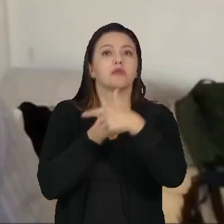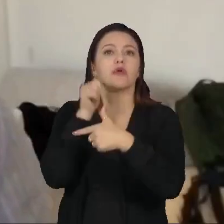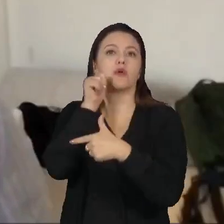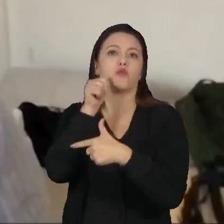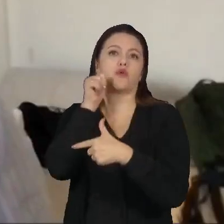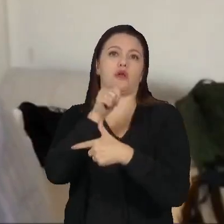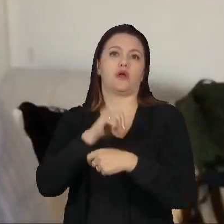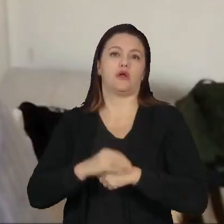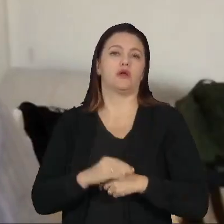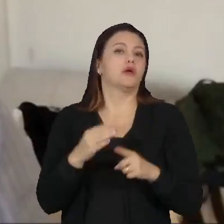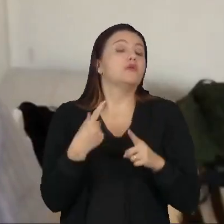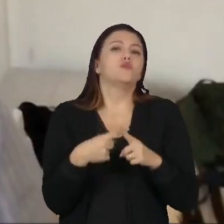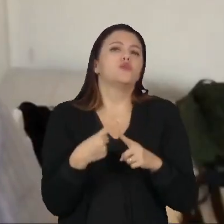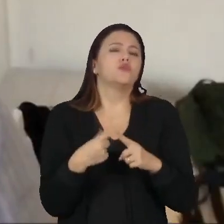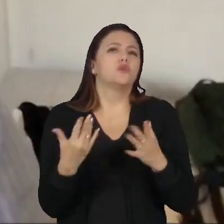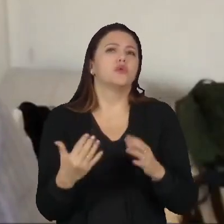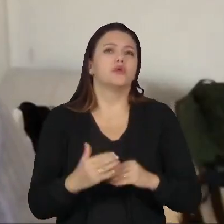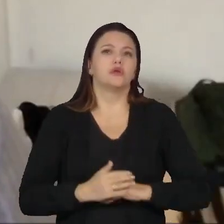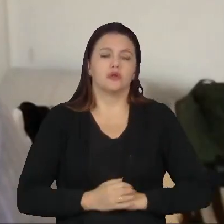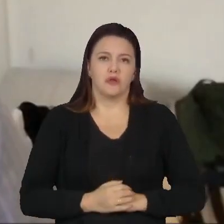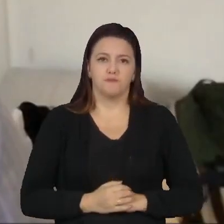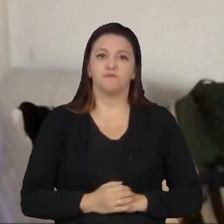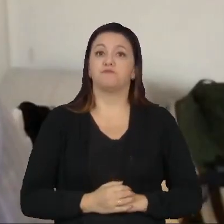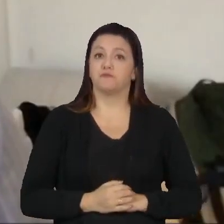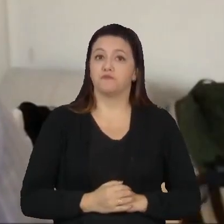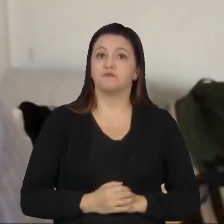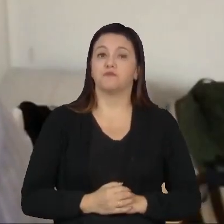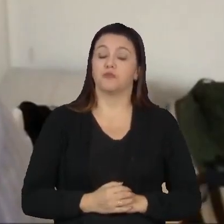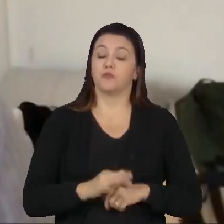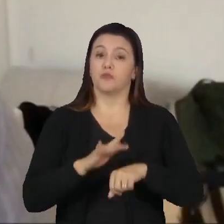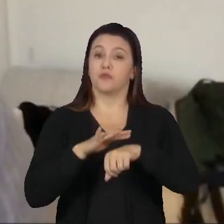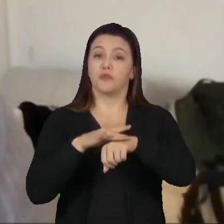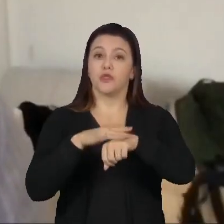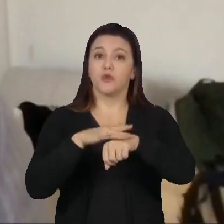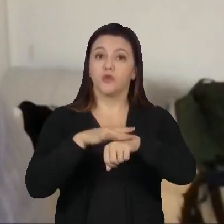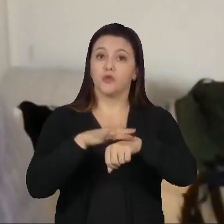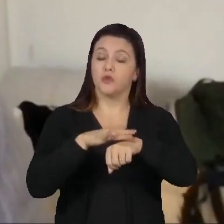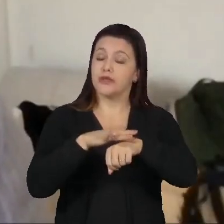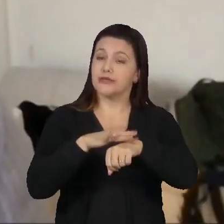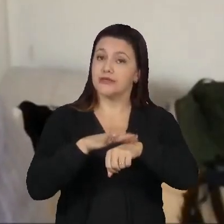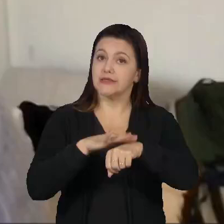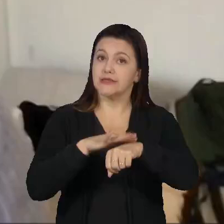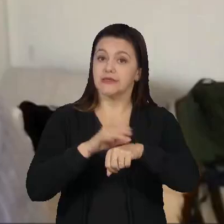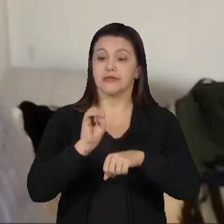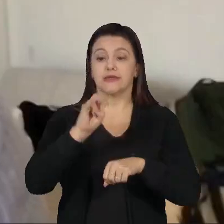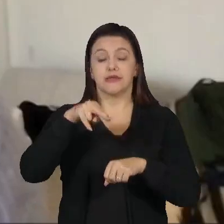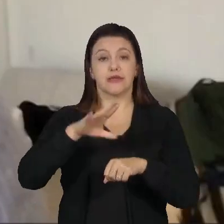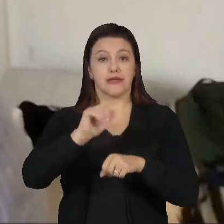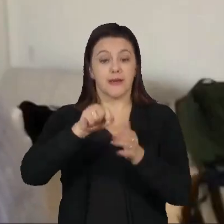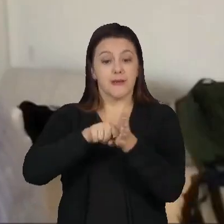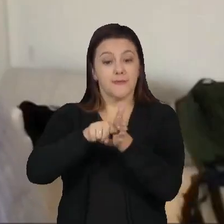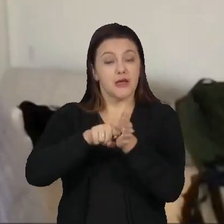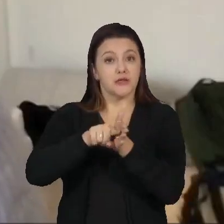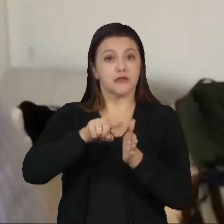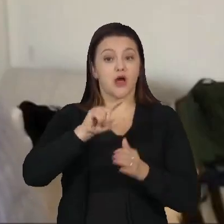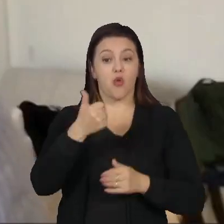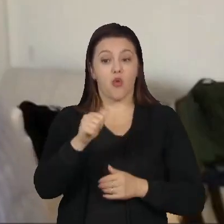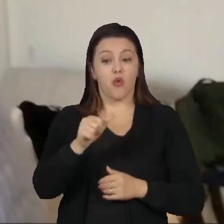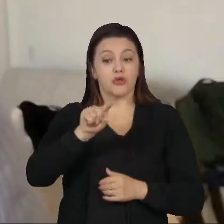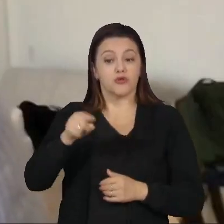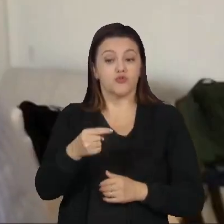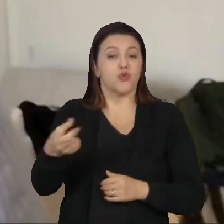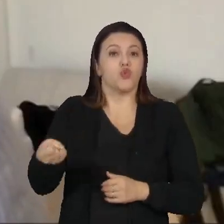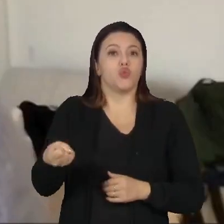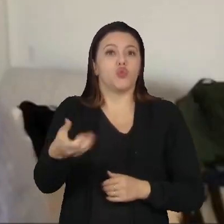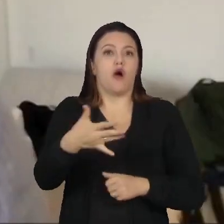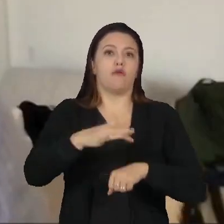Em termos de números, a gente está falando de uma doença que, por dados do INCA, a gente tem 11 mil novos casos todos os anos